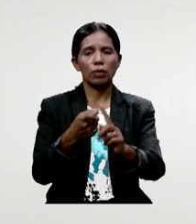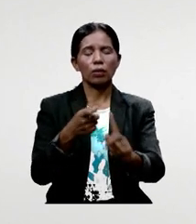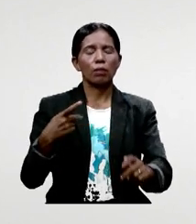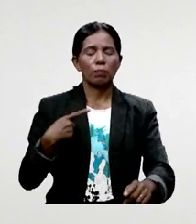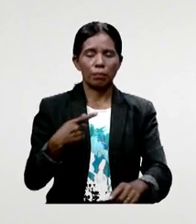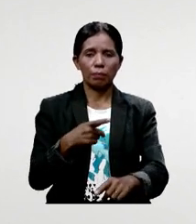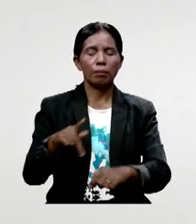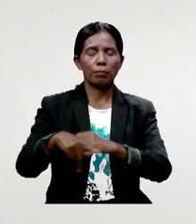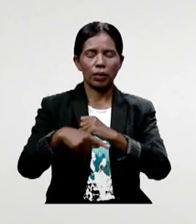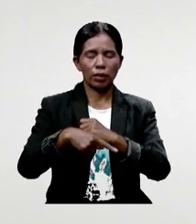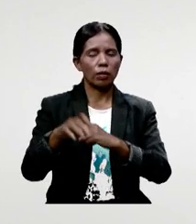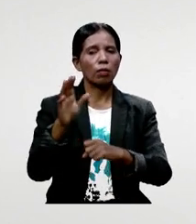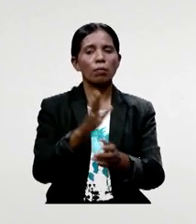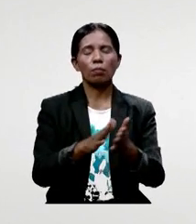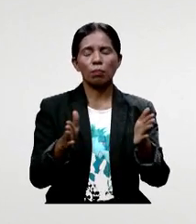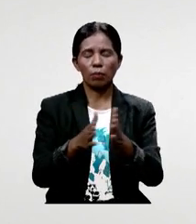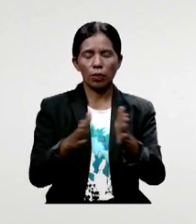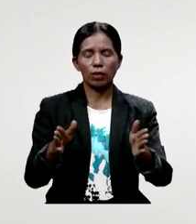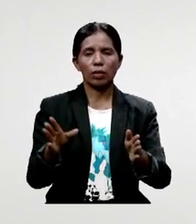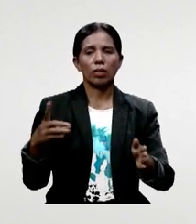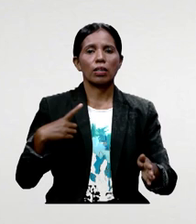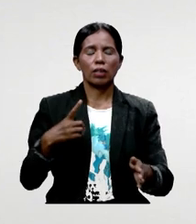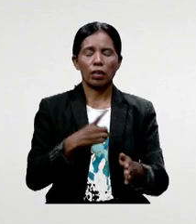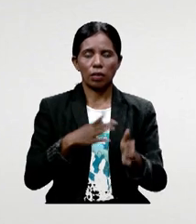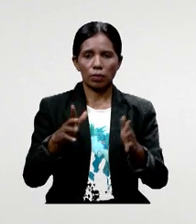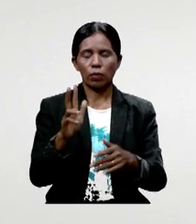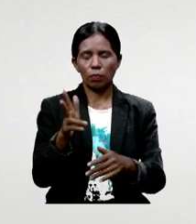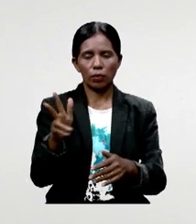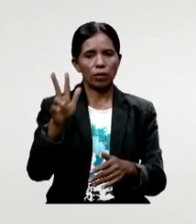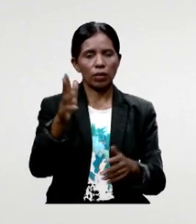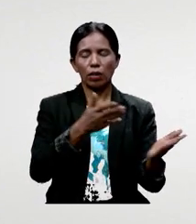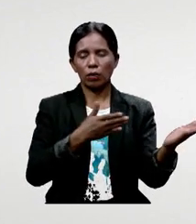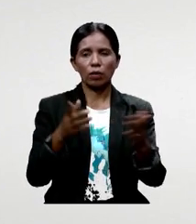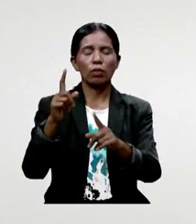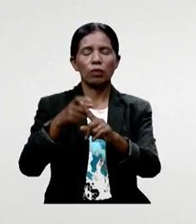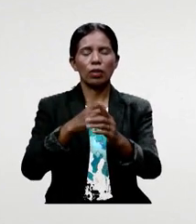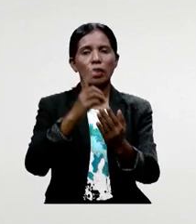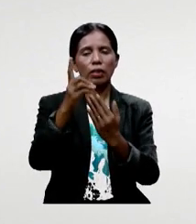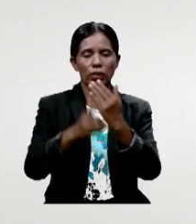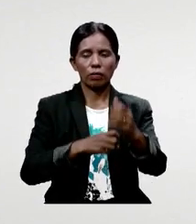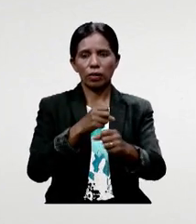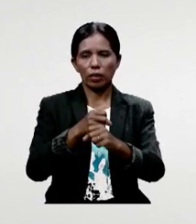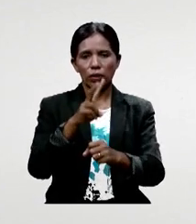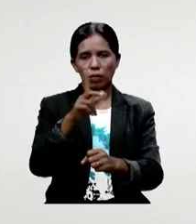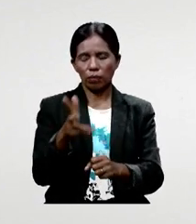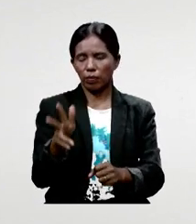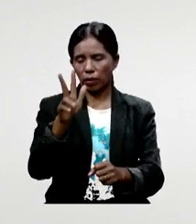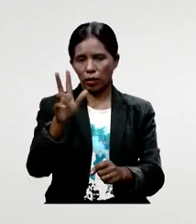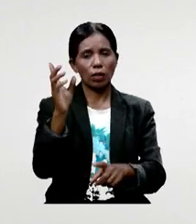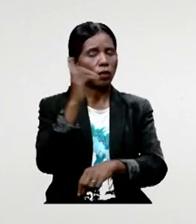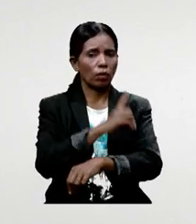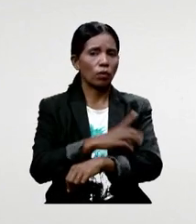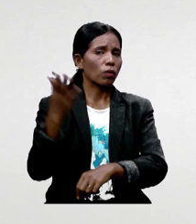oposição anesan Fretling no PLP ho deputado Rolu Resintolu nebe hatama ia fulan dezembro tinang Riu Roron Resintolu lorong hira kliuba